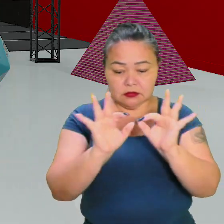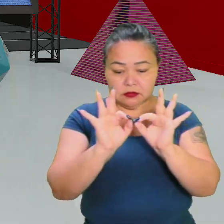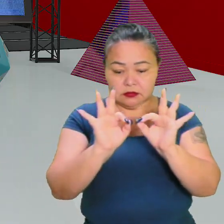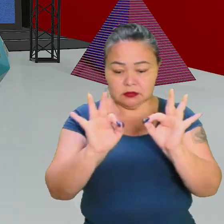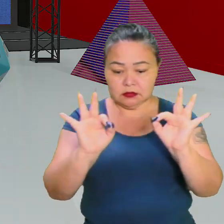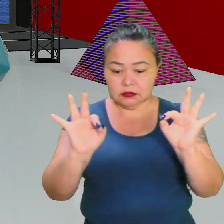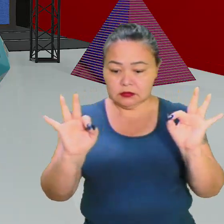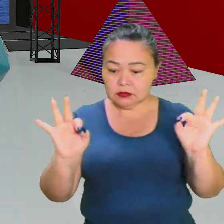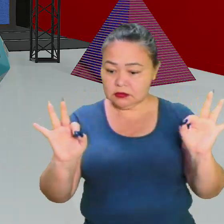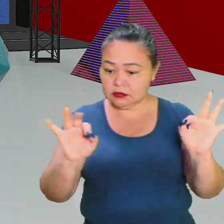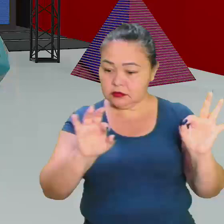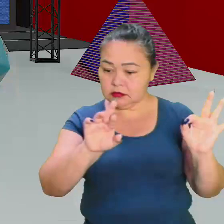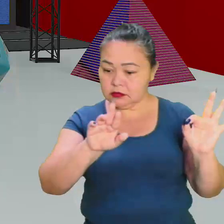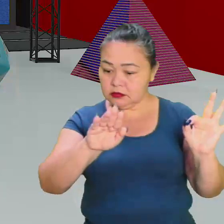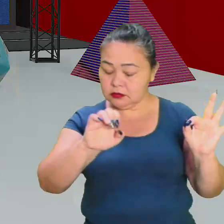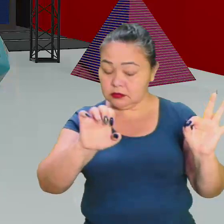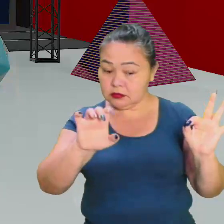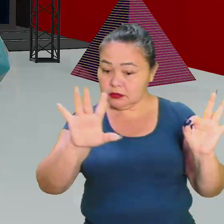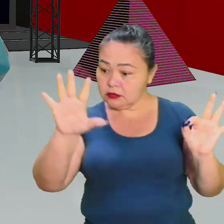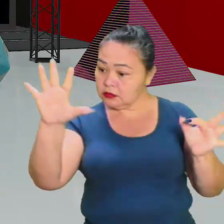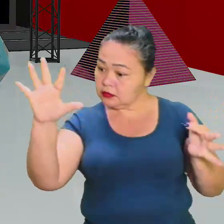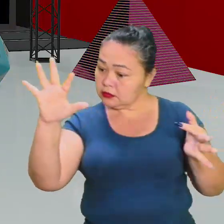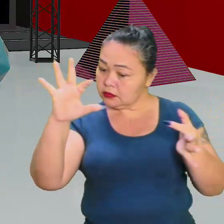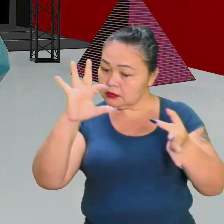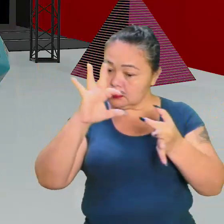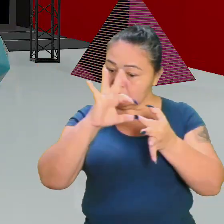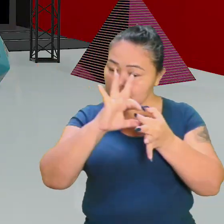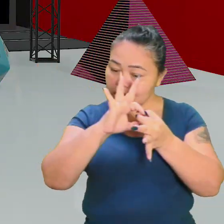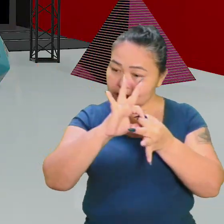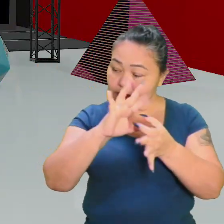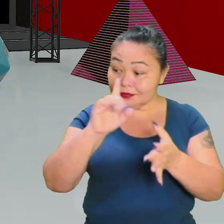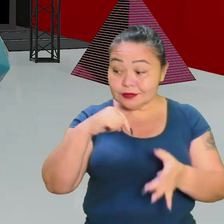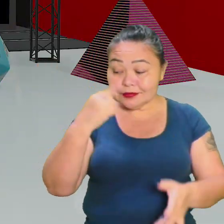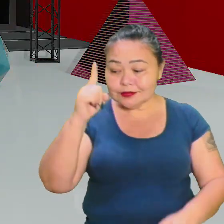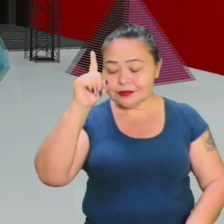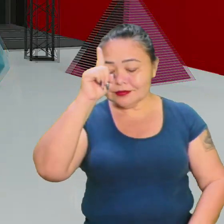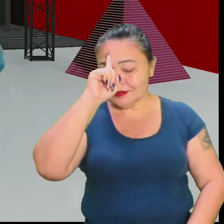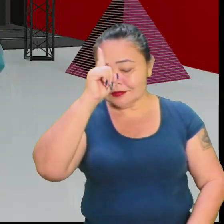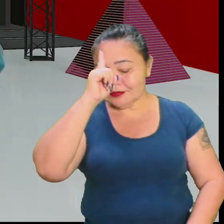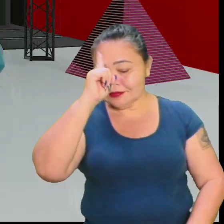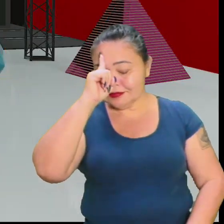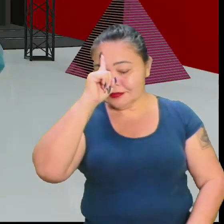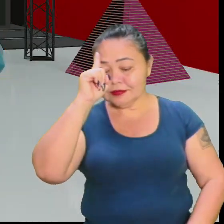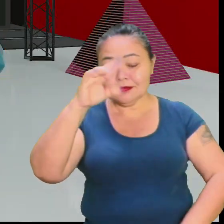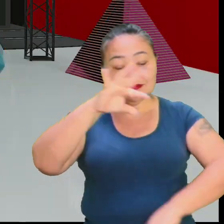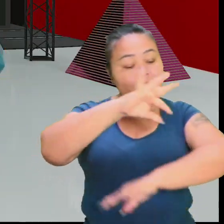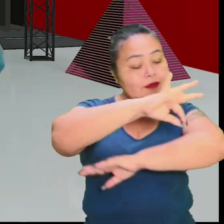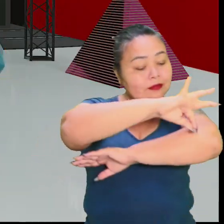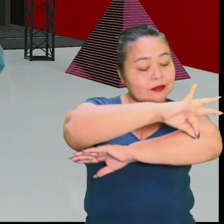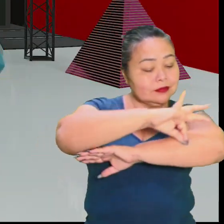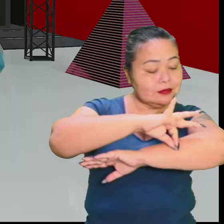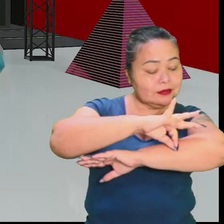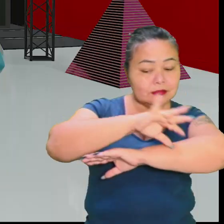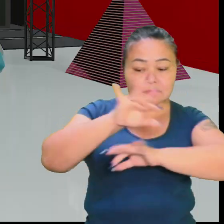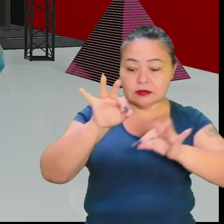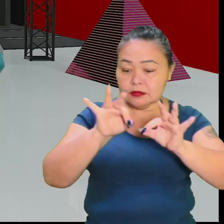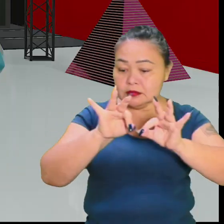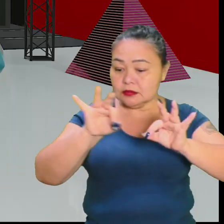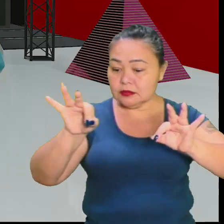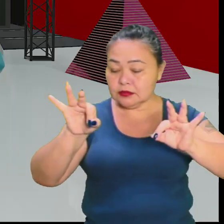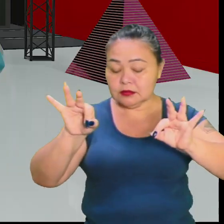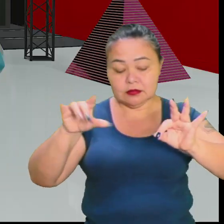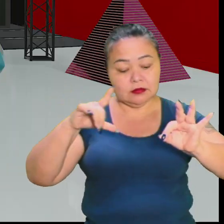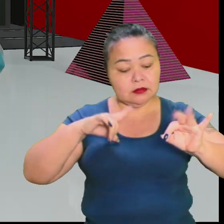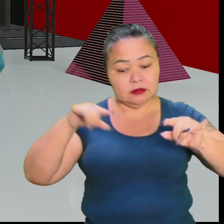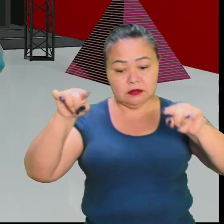no nosso dia a dia. A utilização da régua para medir, a trena, a fita métrica. E hoje nós vamos